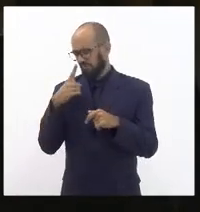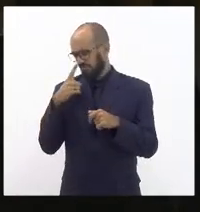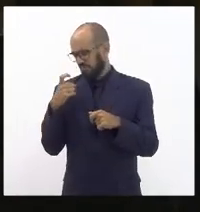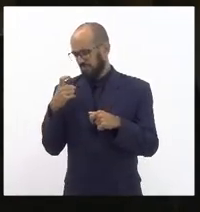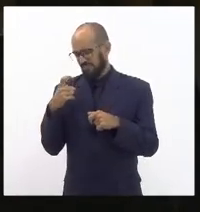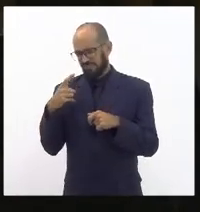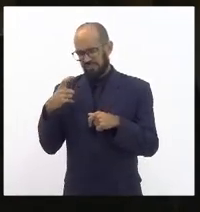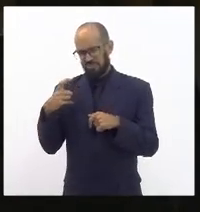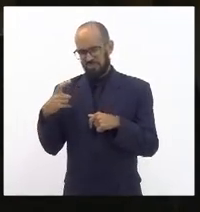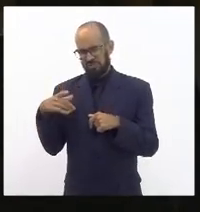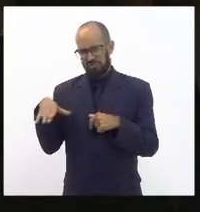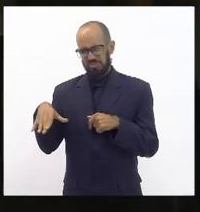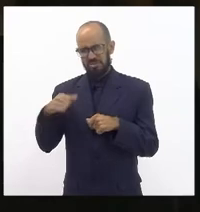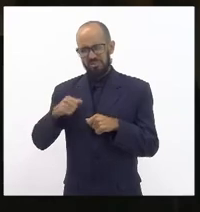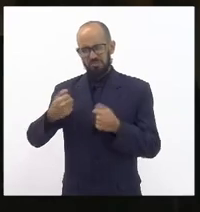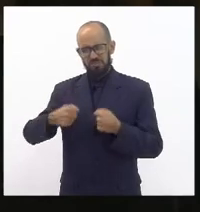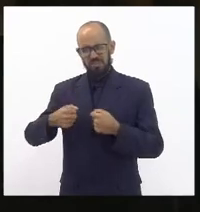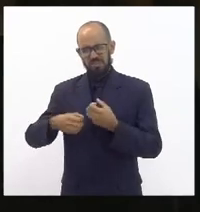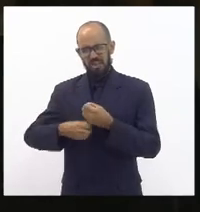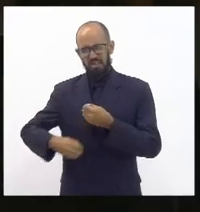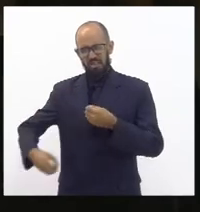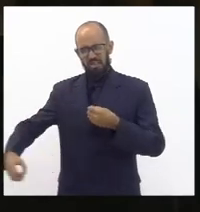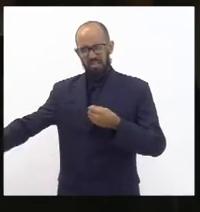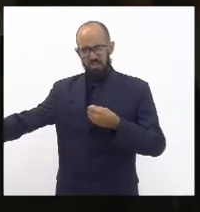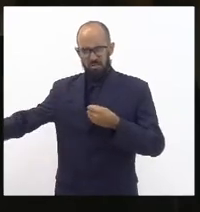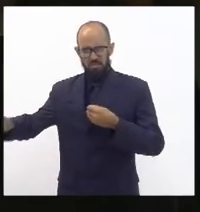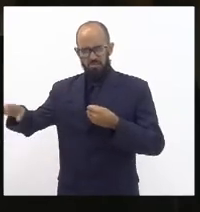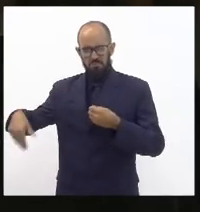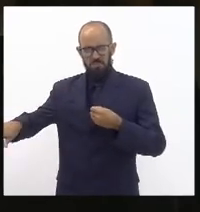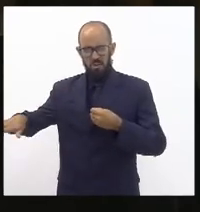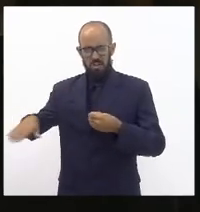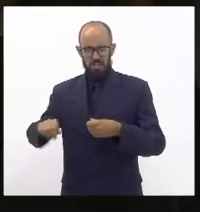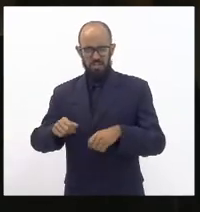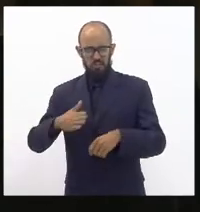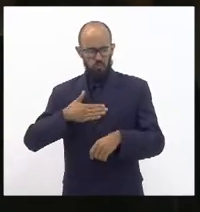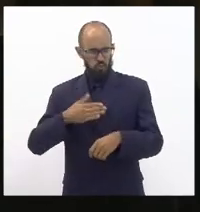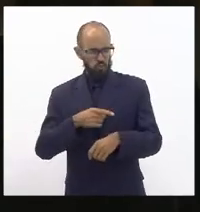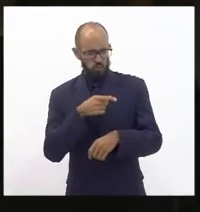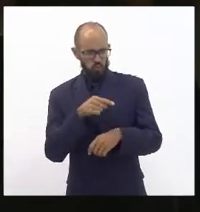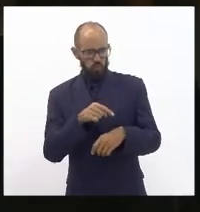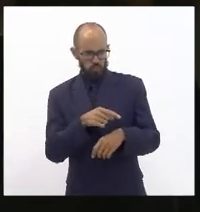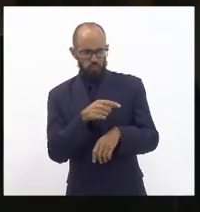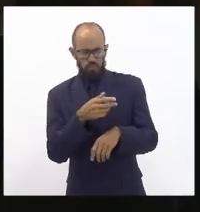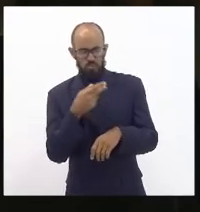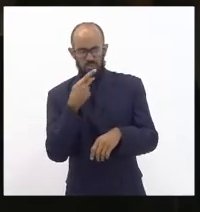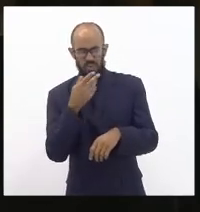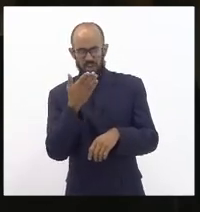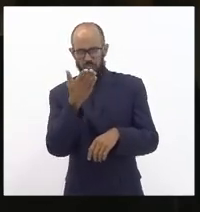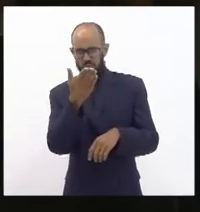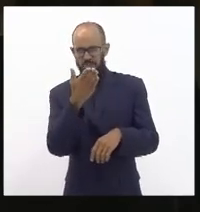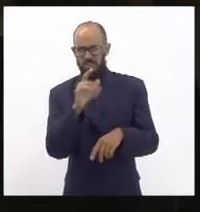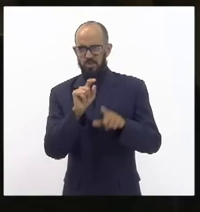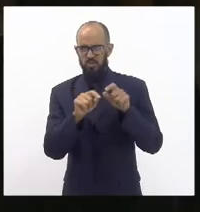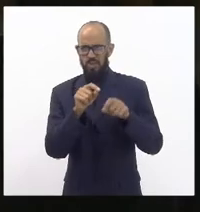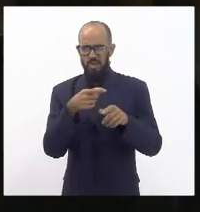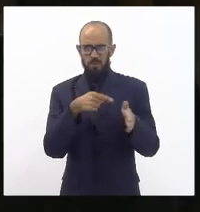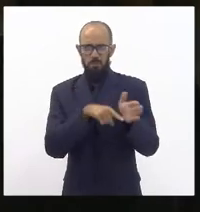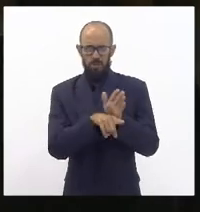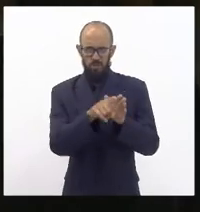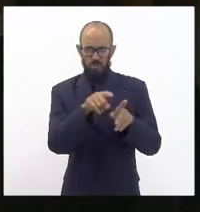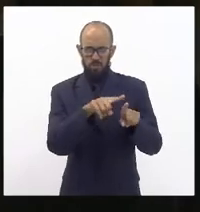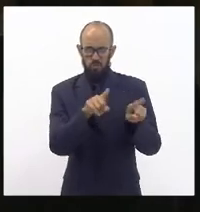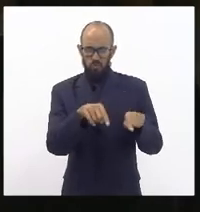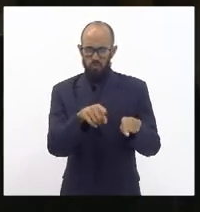que deveriam ser escoados pela tubulação e página e vocês e eu perguntei os funcionários porque ali